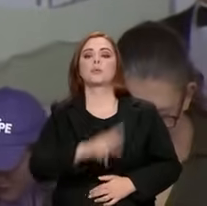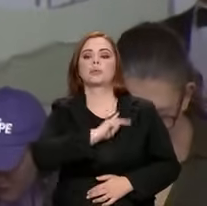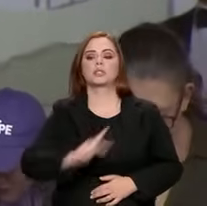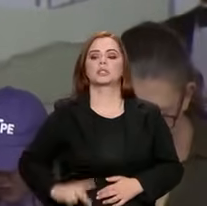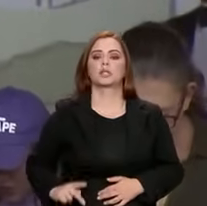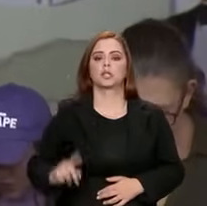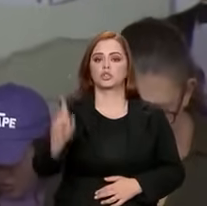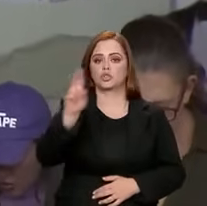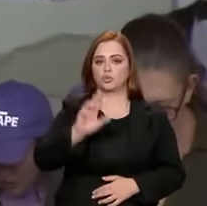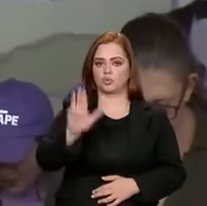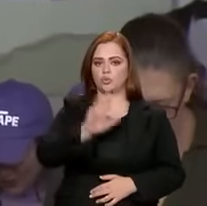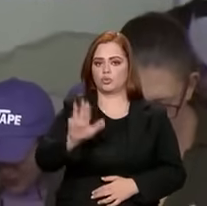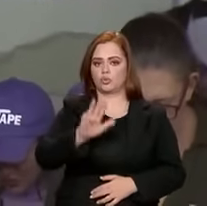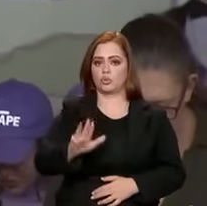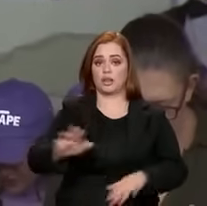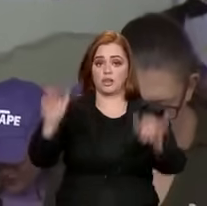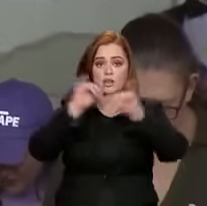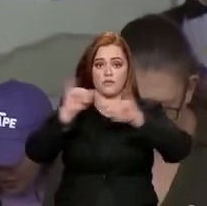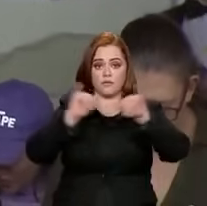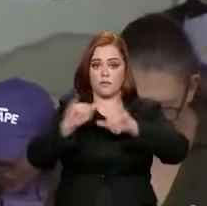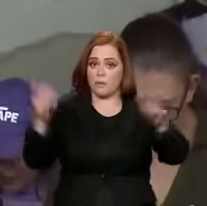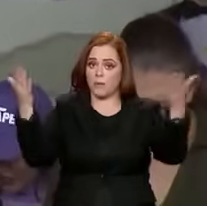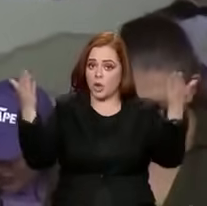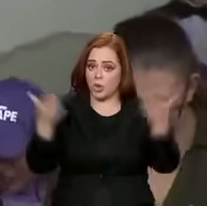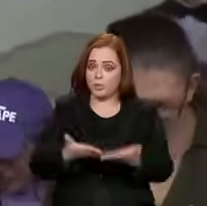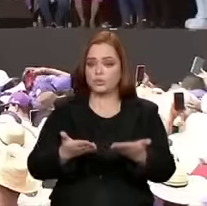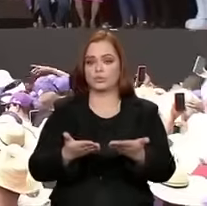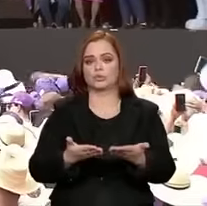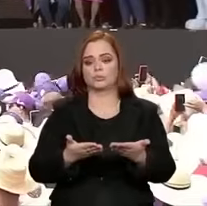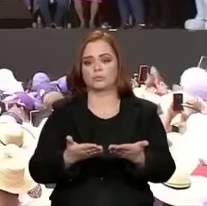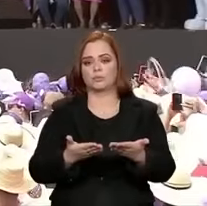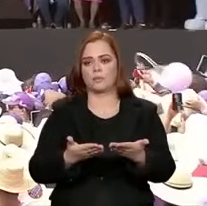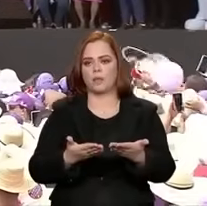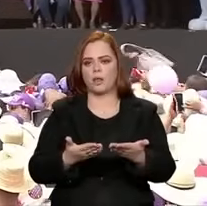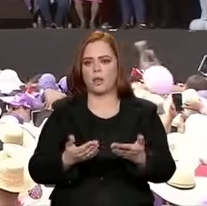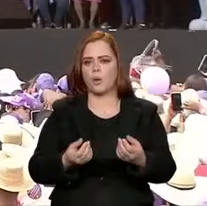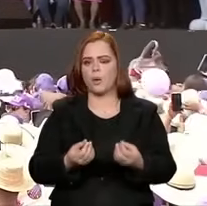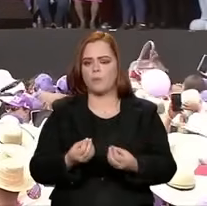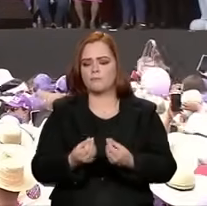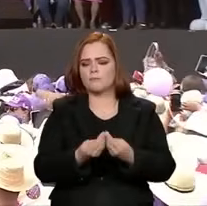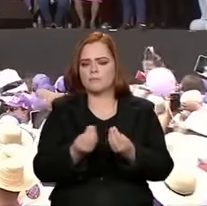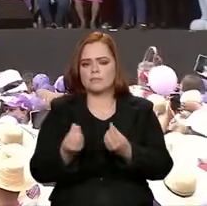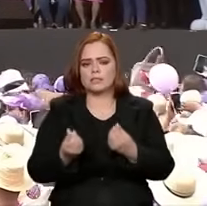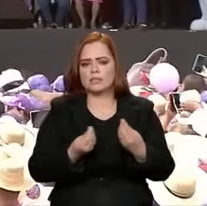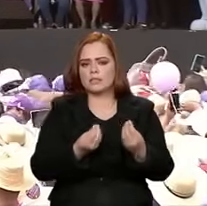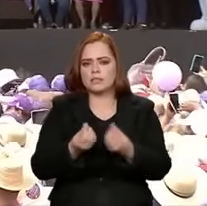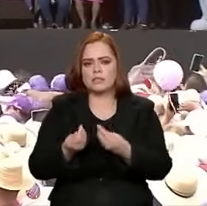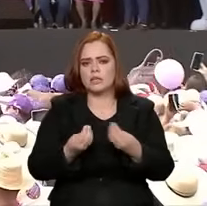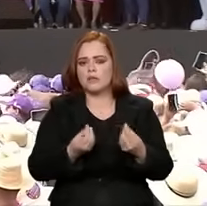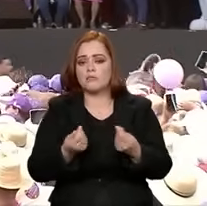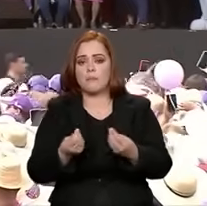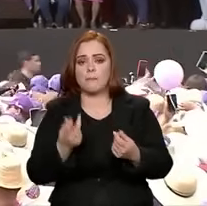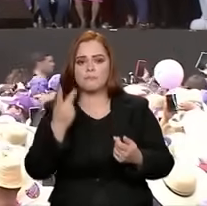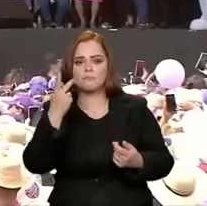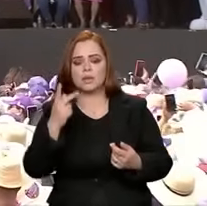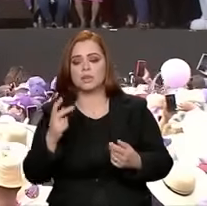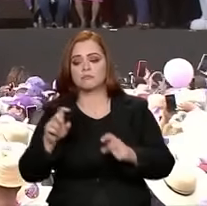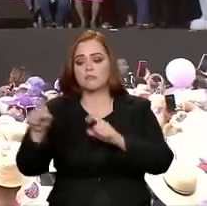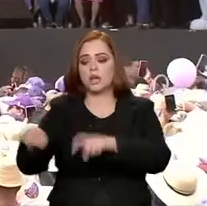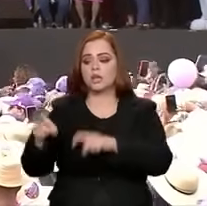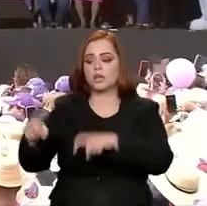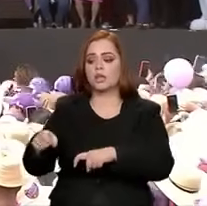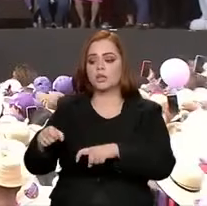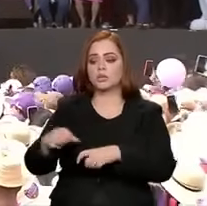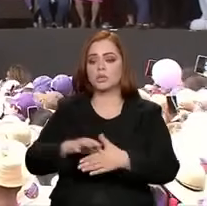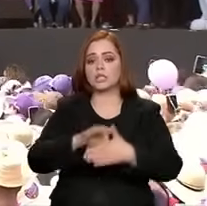Hoje anuncia também algo muito sensível para agricultura liderada